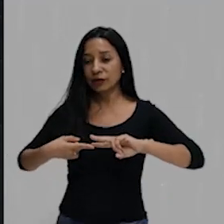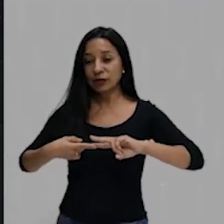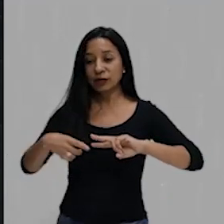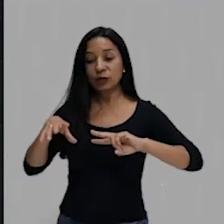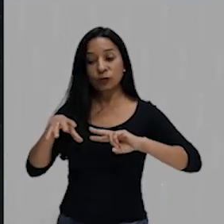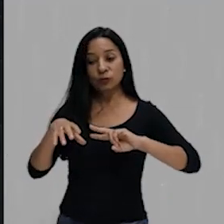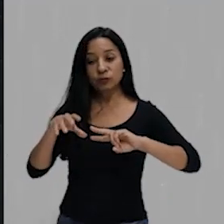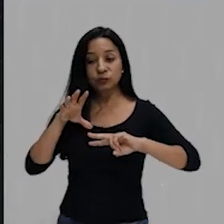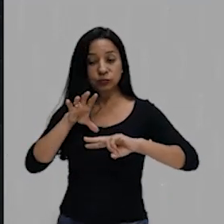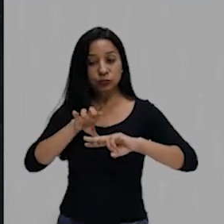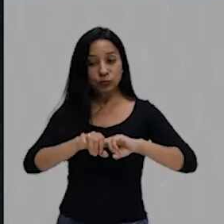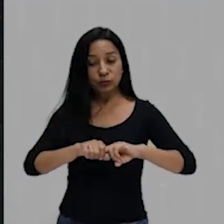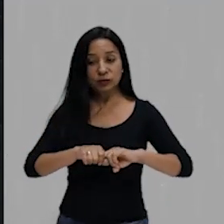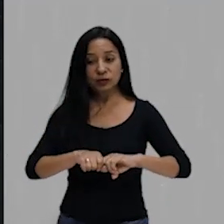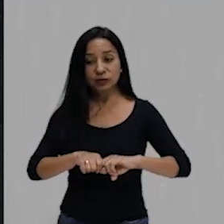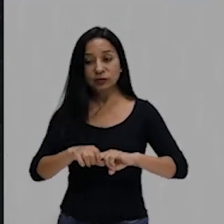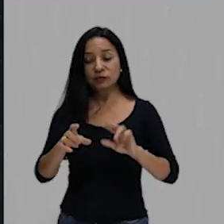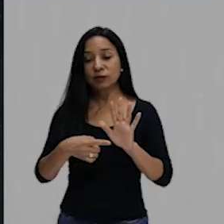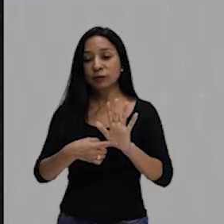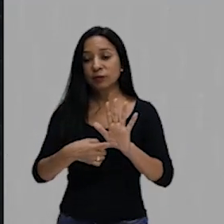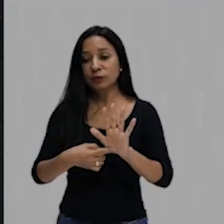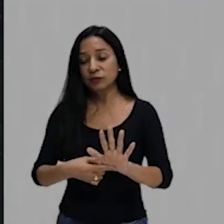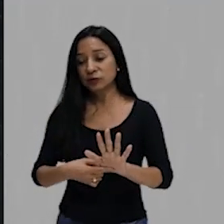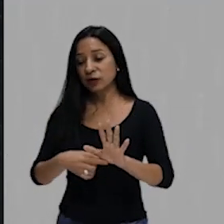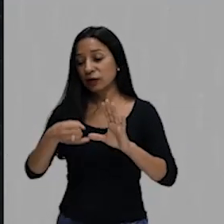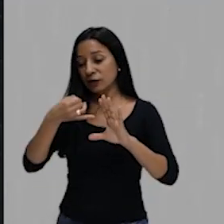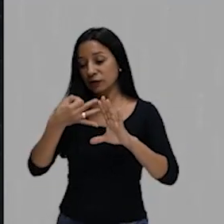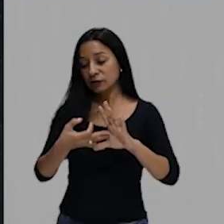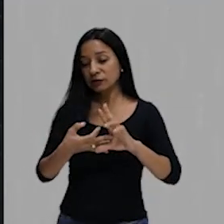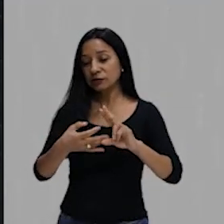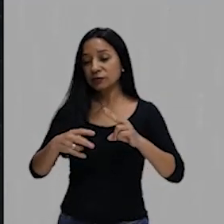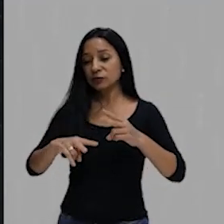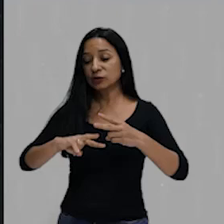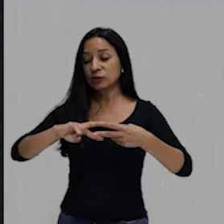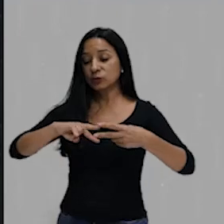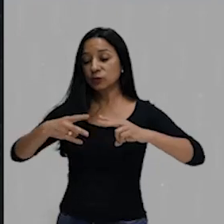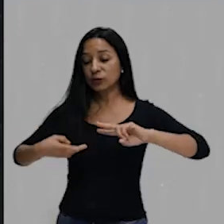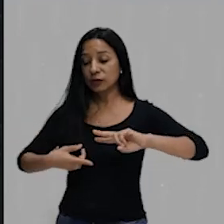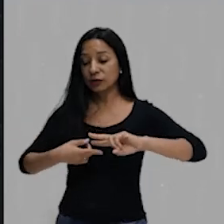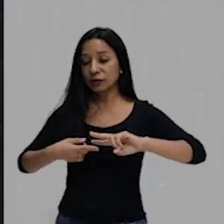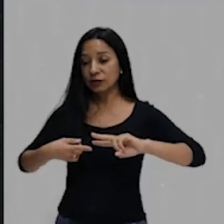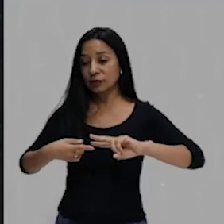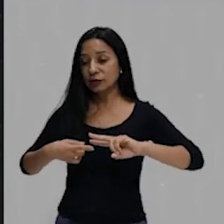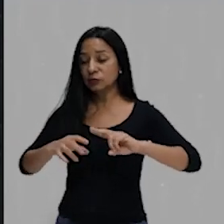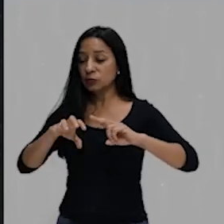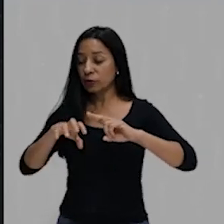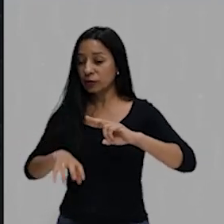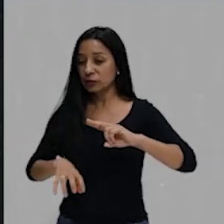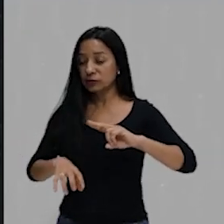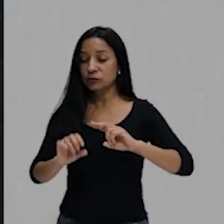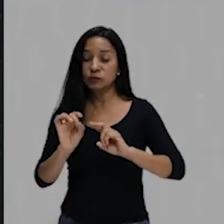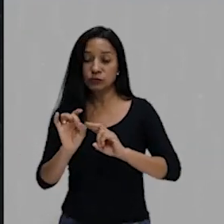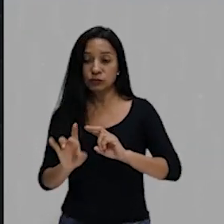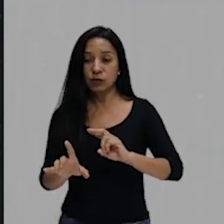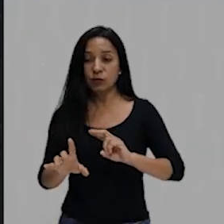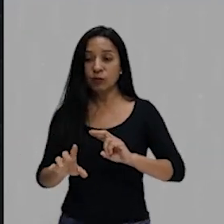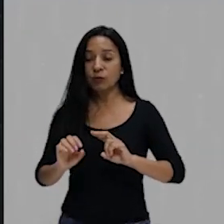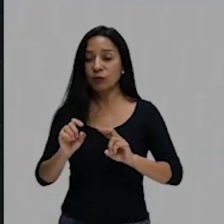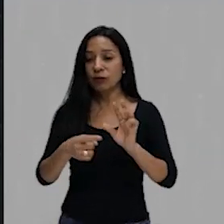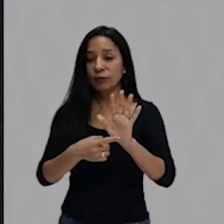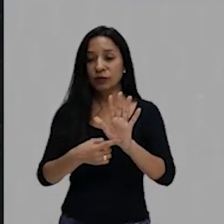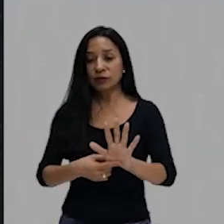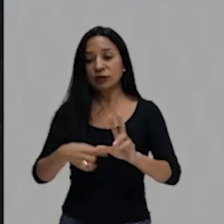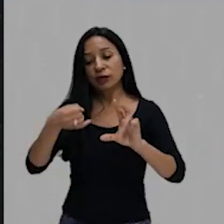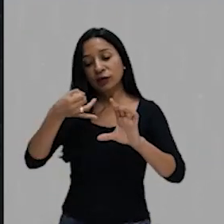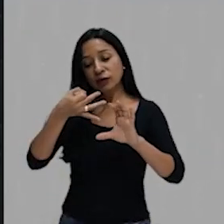do alelo dominante. Se ele tiver apenas alelos recessivos, ele só vai apresentar